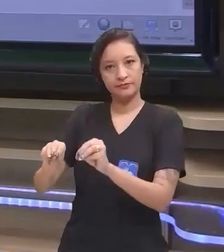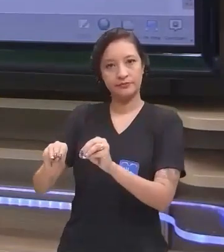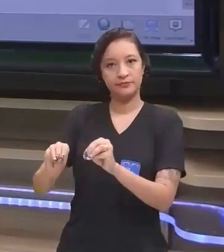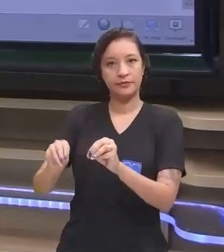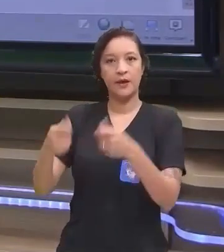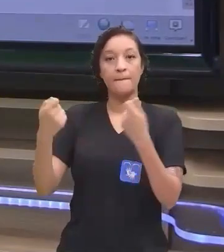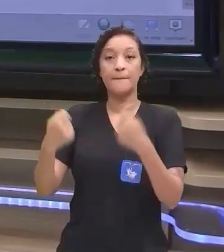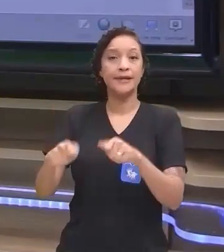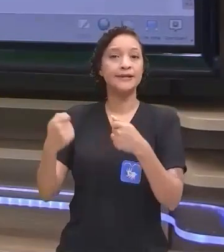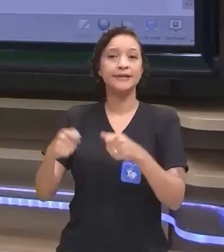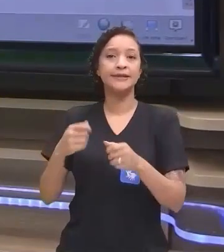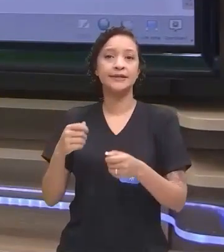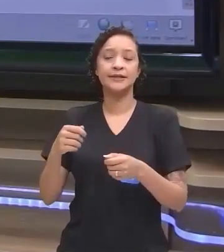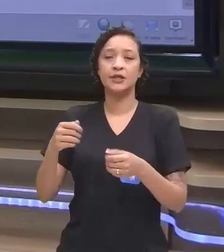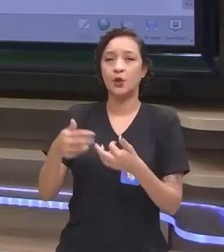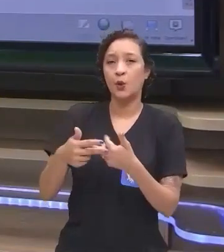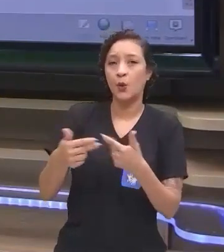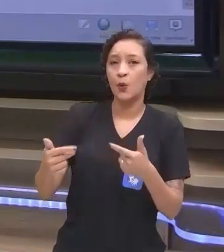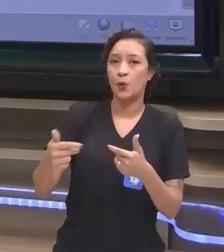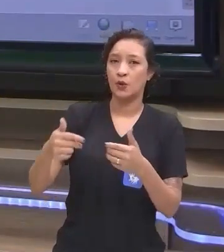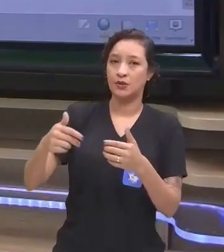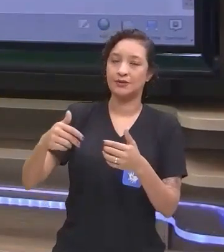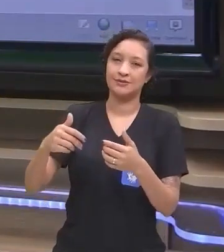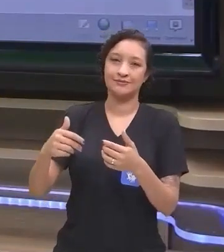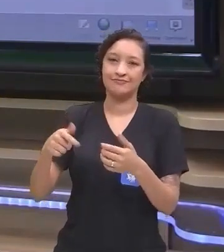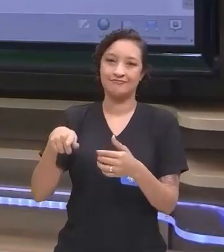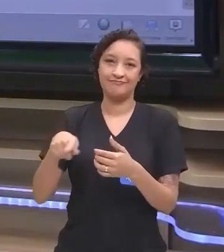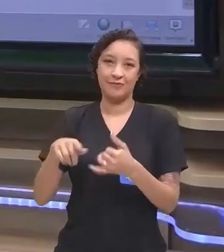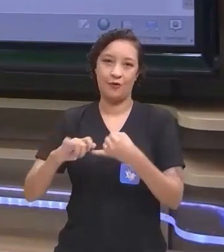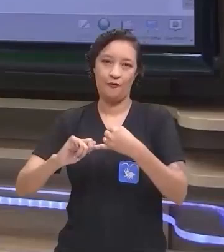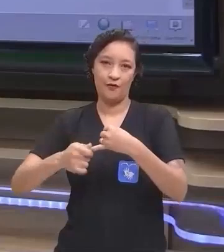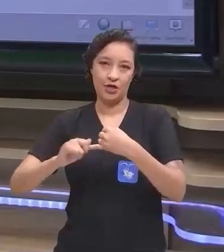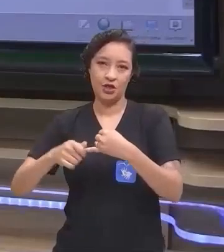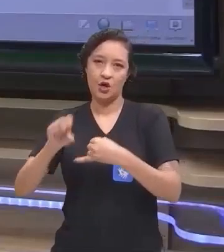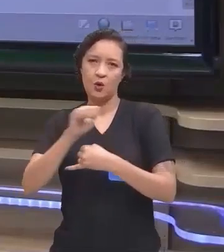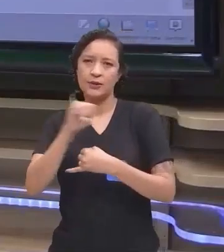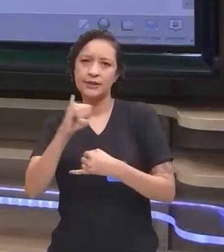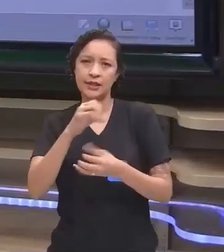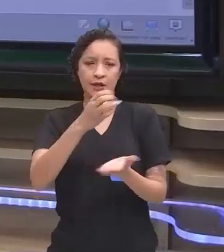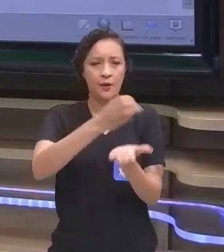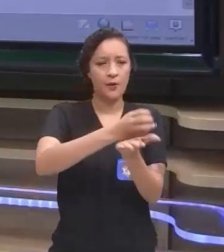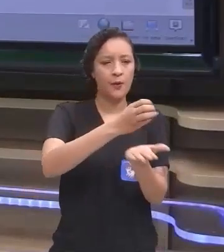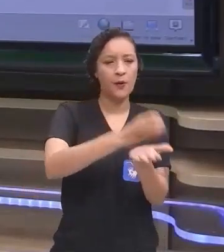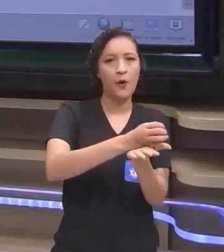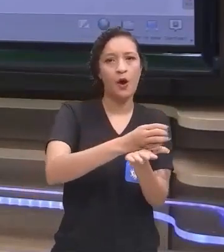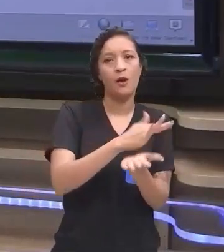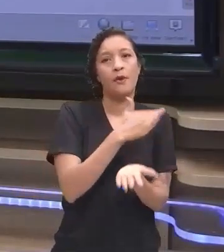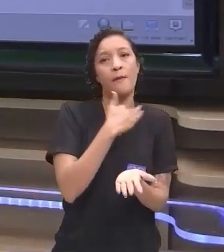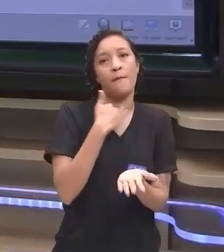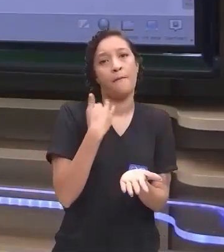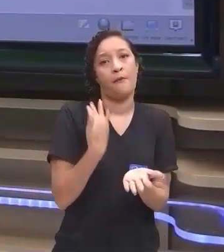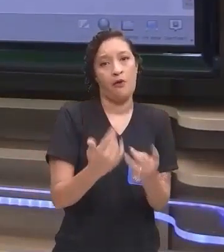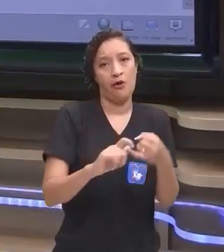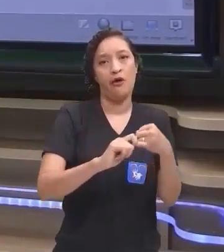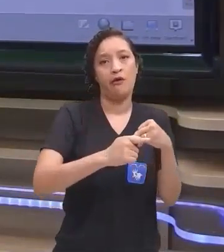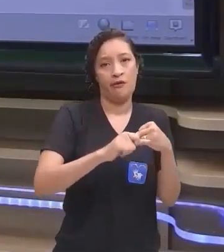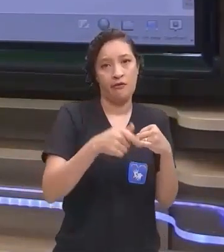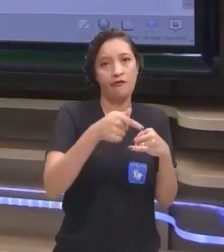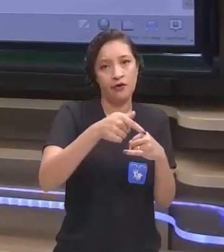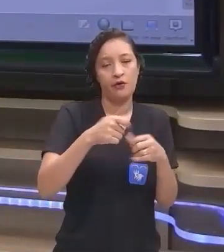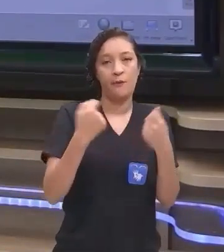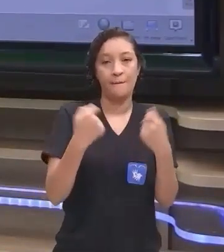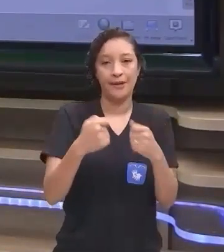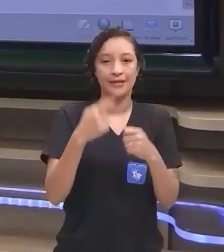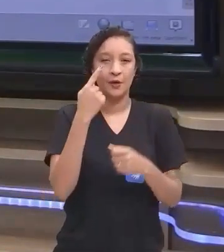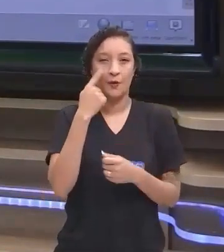ficar nutritivo. Então, se ele permanecer lá naquele algodão, ele vai morrer. Então, você precisa tirar, olha